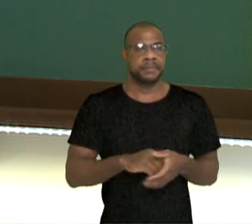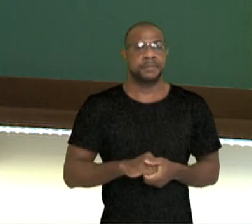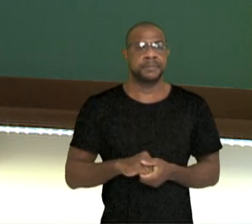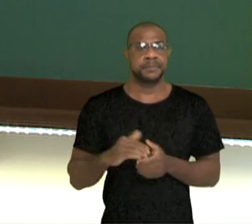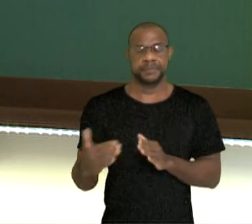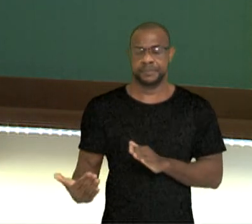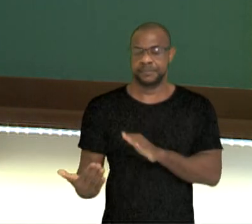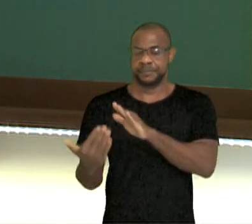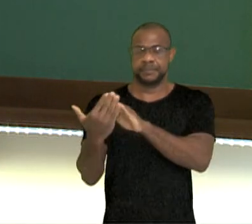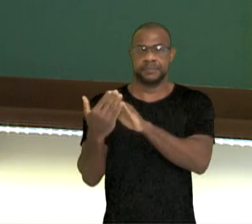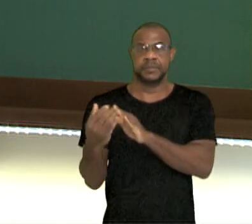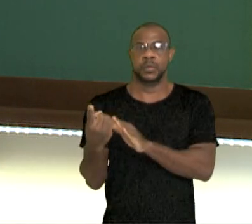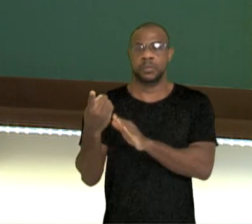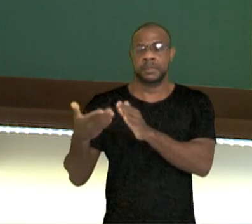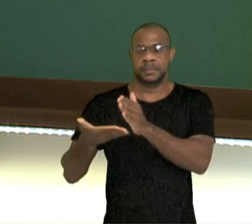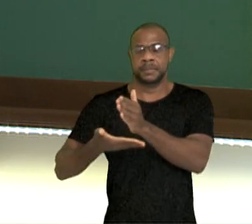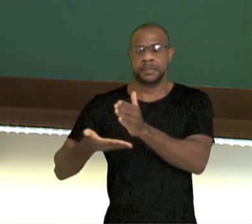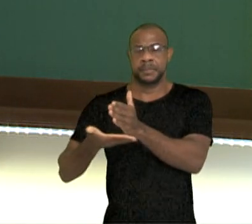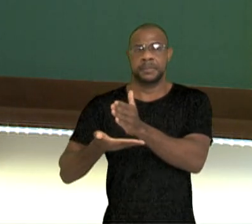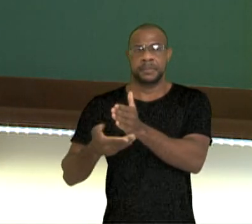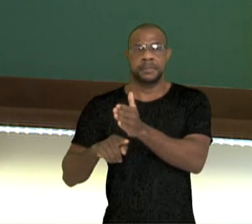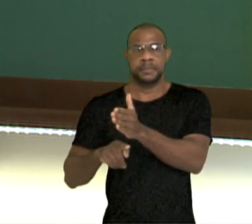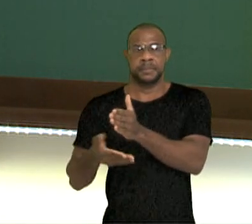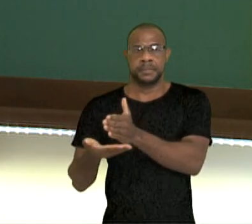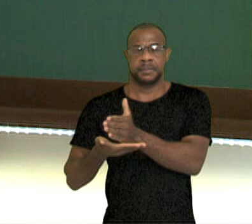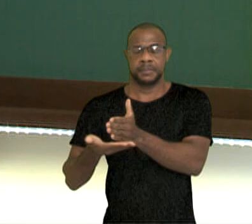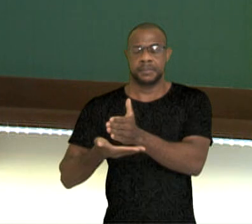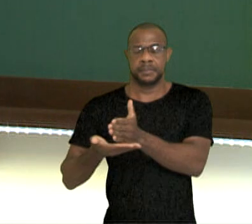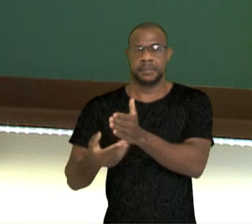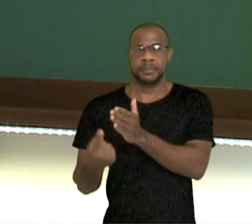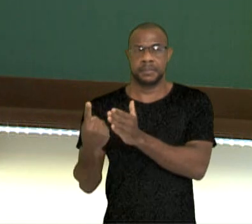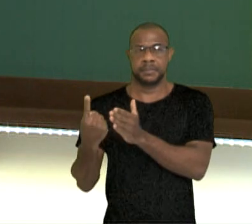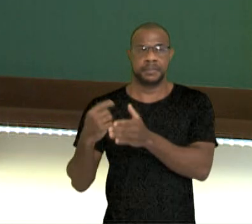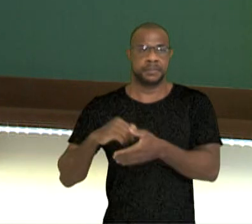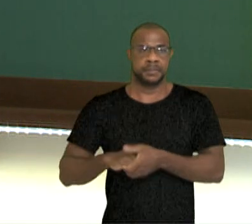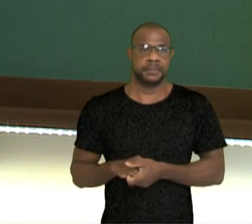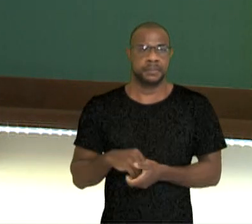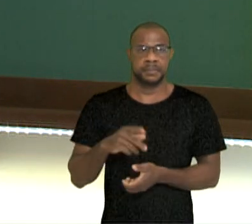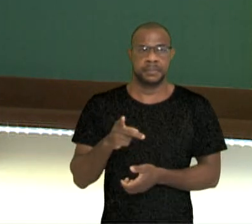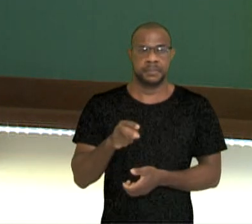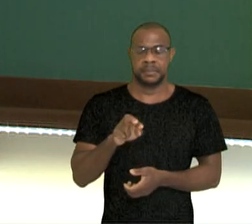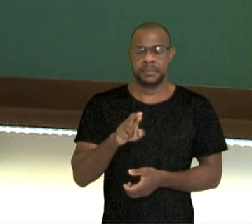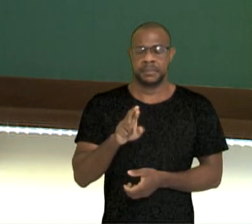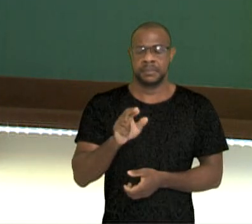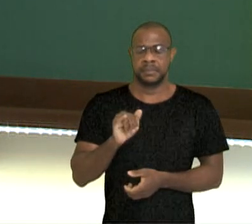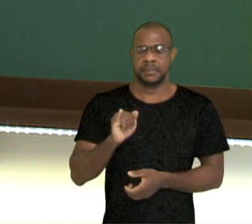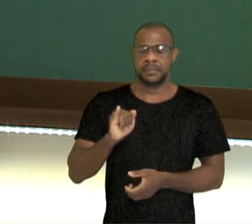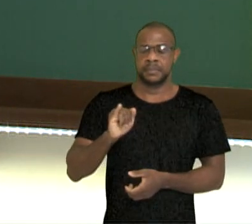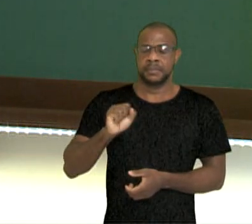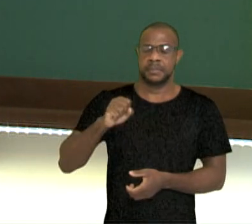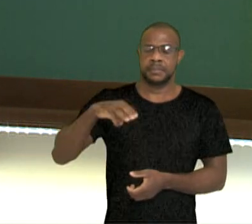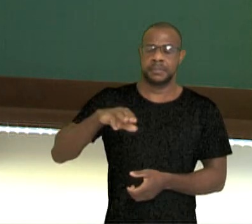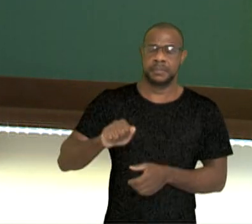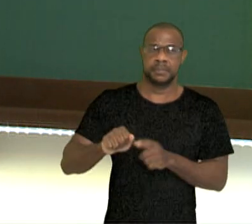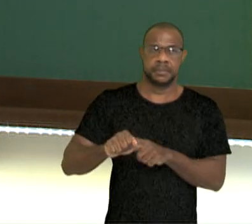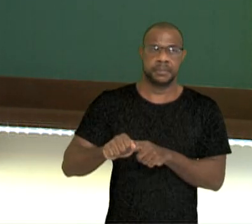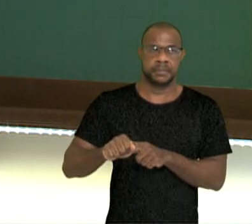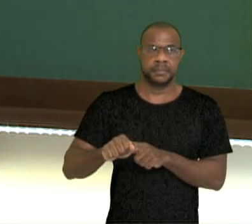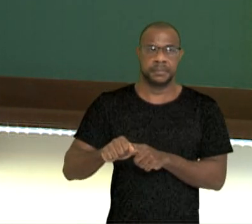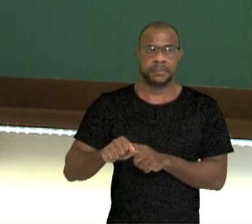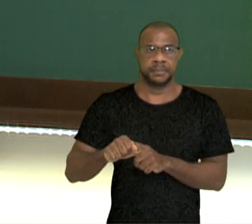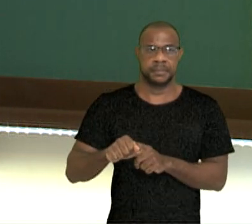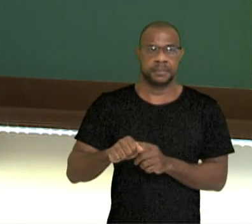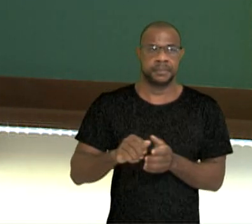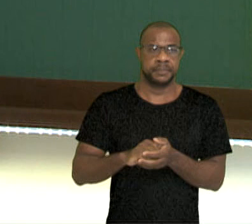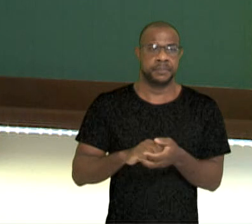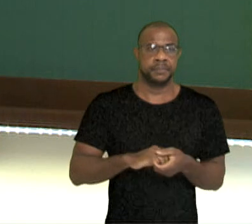uma pontinha, chamada de vértice, né, o vértice principal. Então, o prisma é assim, né? E a pirâmide é assim,